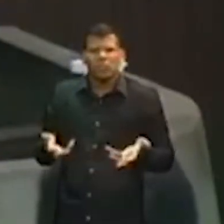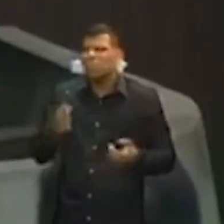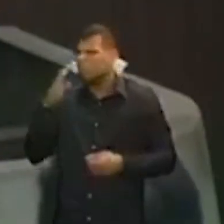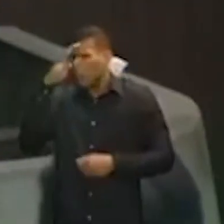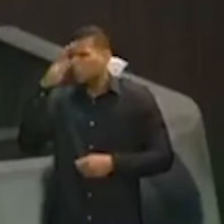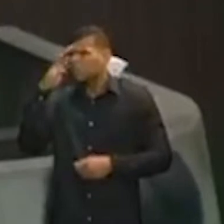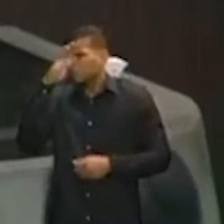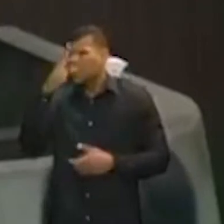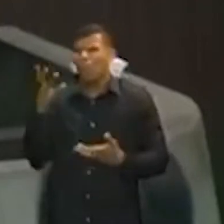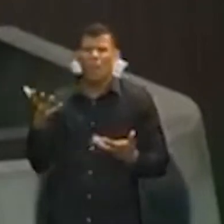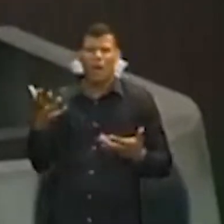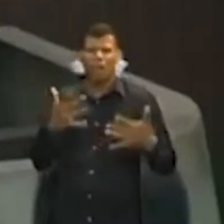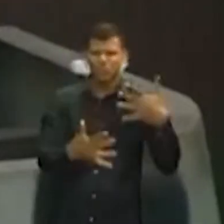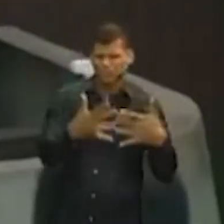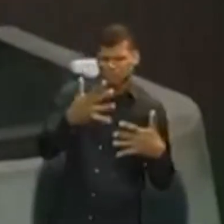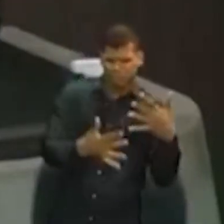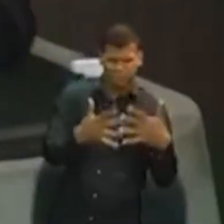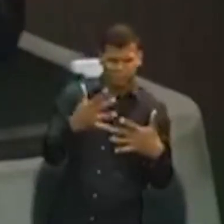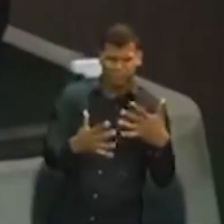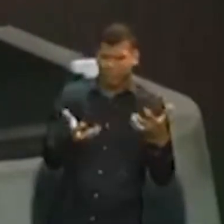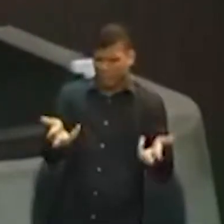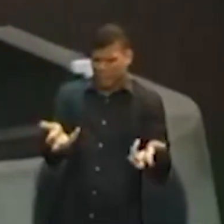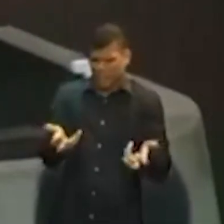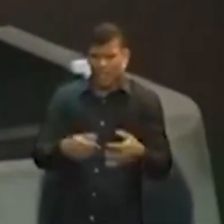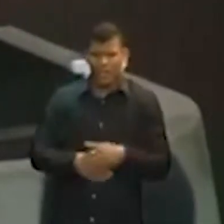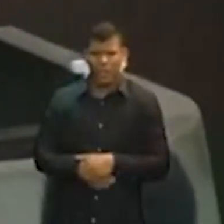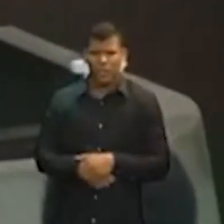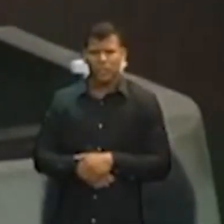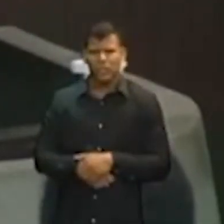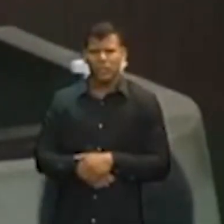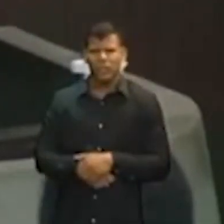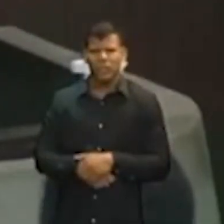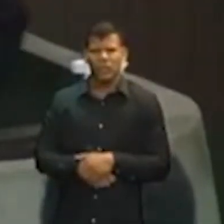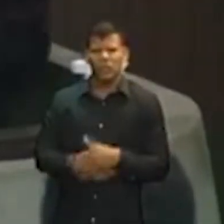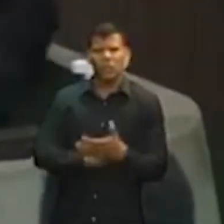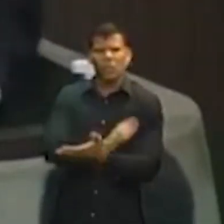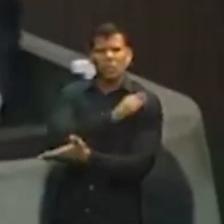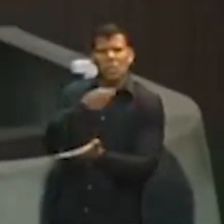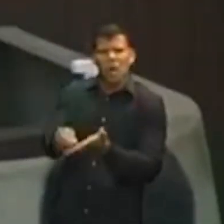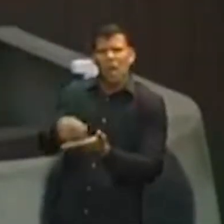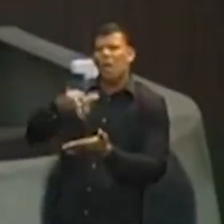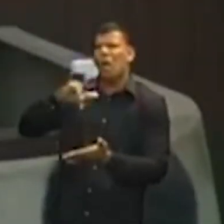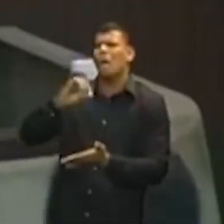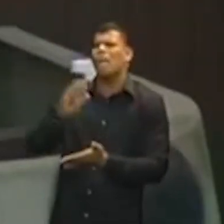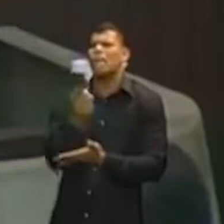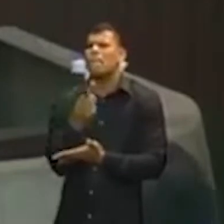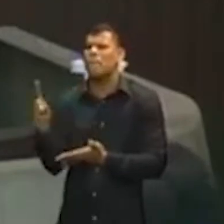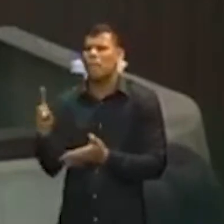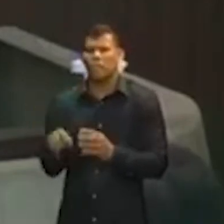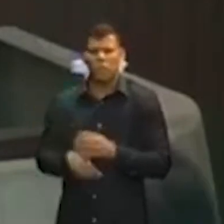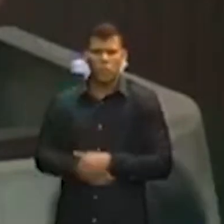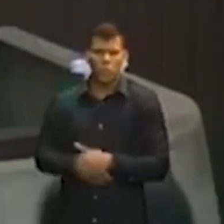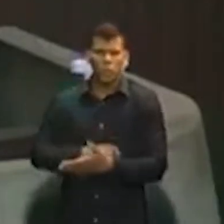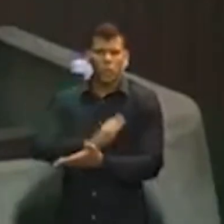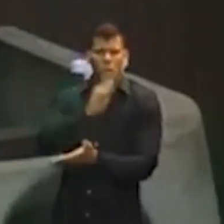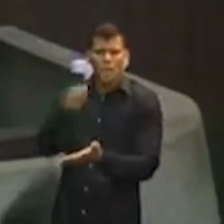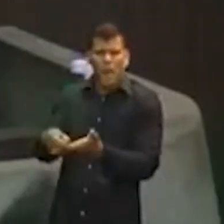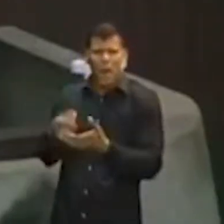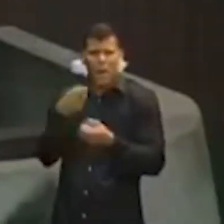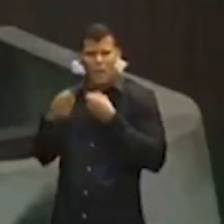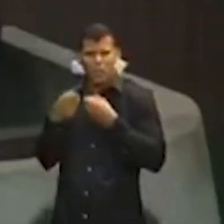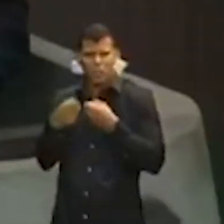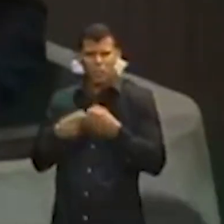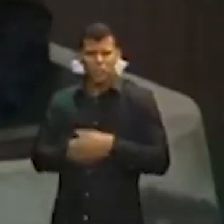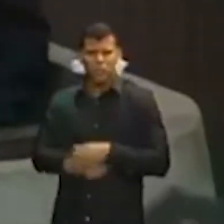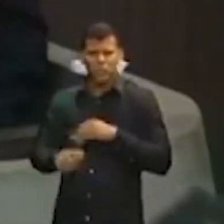desvirtuar, confundir a opinião pública, pagando bilhões, como o senhor Camilo Santana paga a imprensa do estado do Ceará no seu